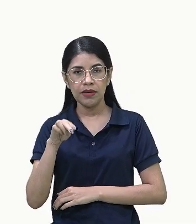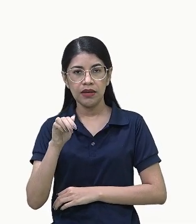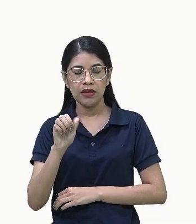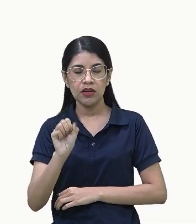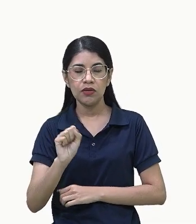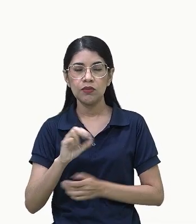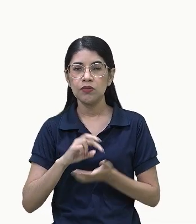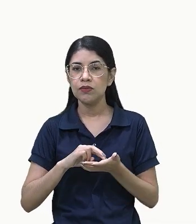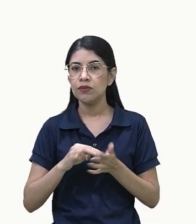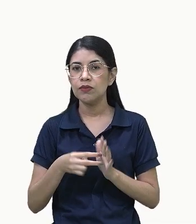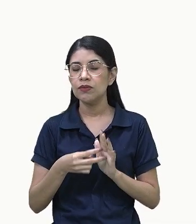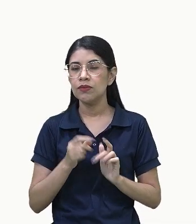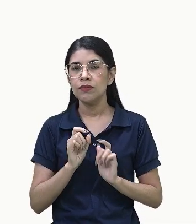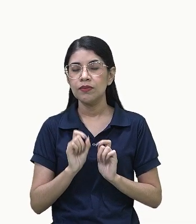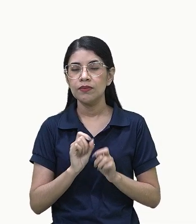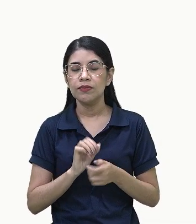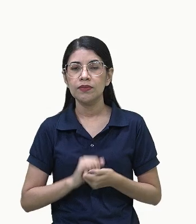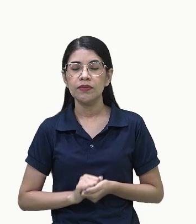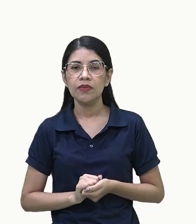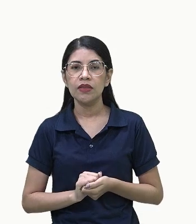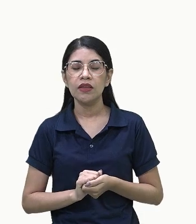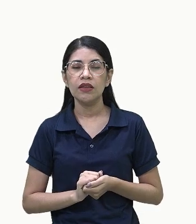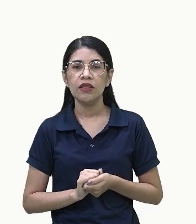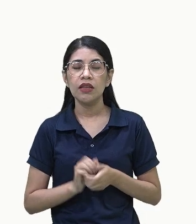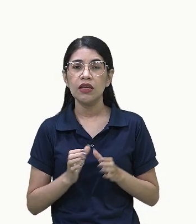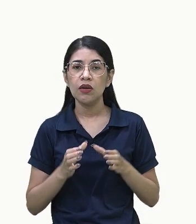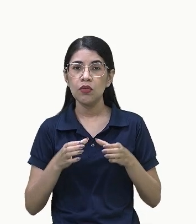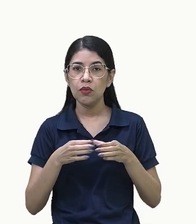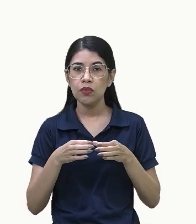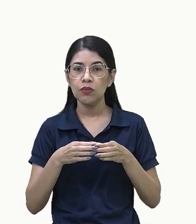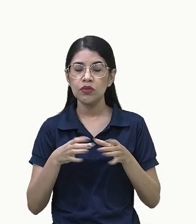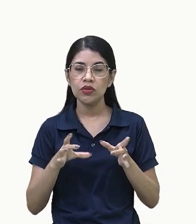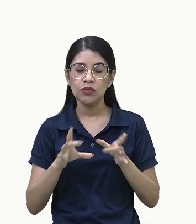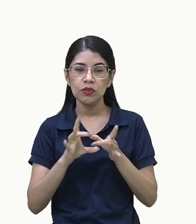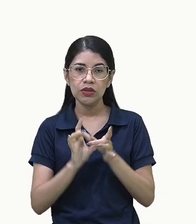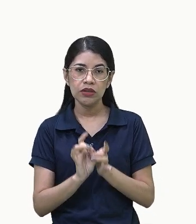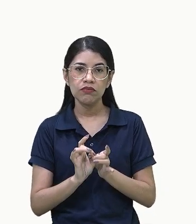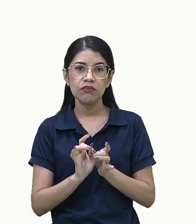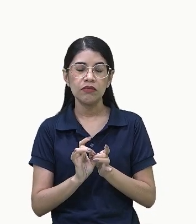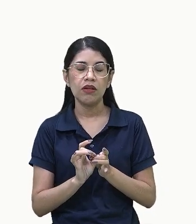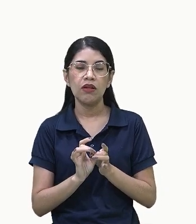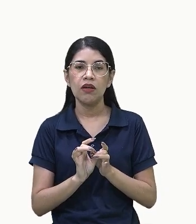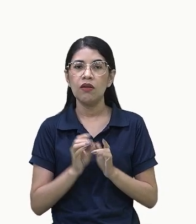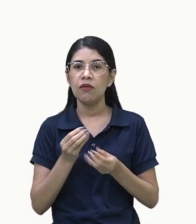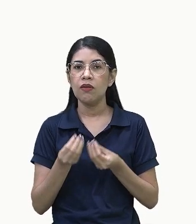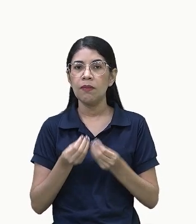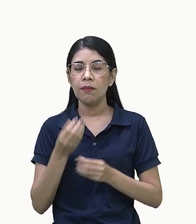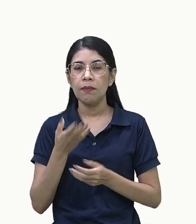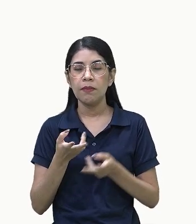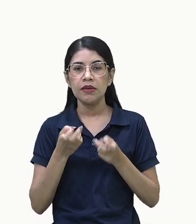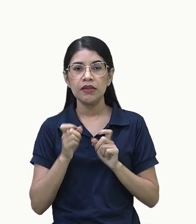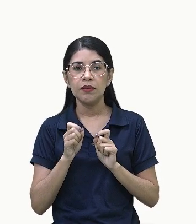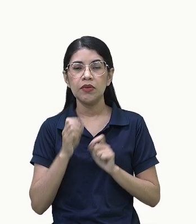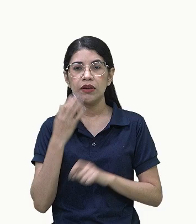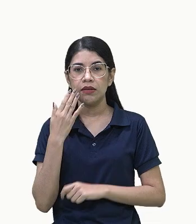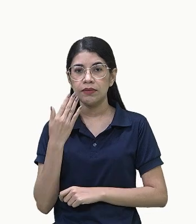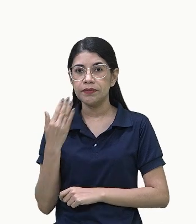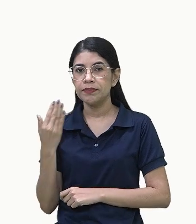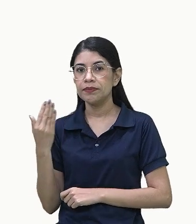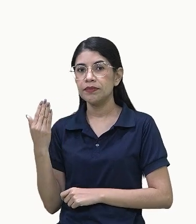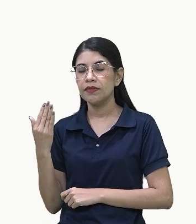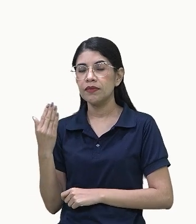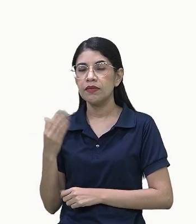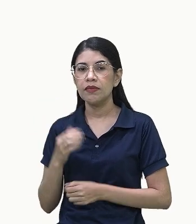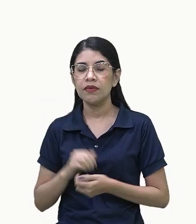porque nós estamos trabalhando então com o conjunto união. Ou seja, reparem aqui que nós temos,